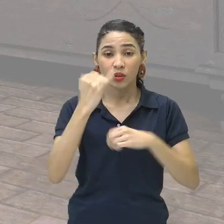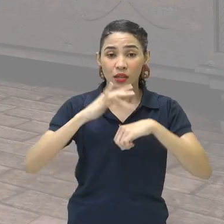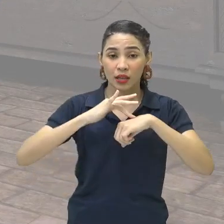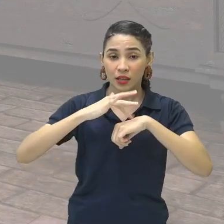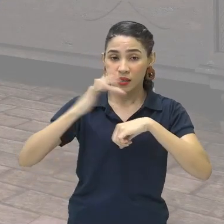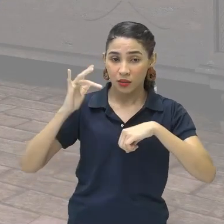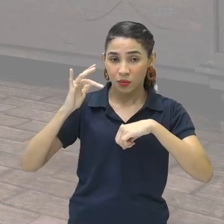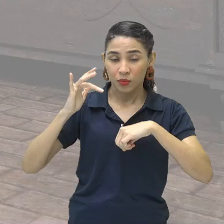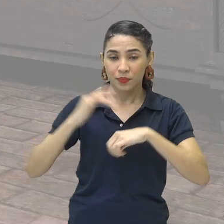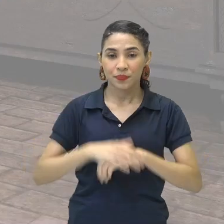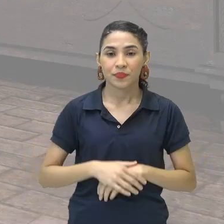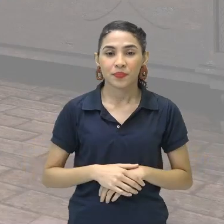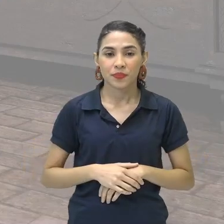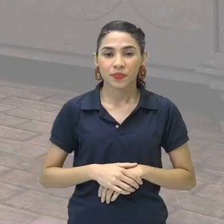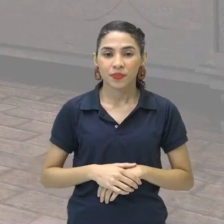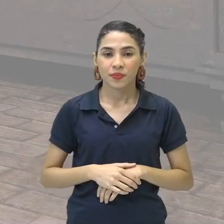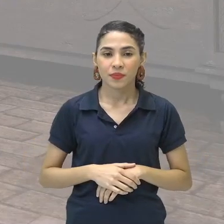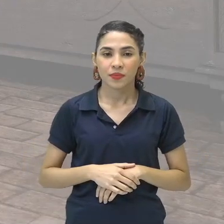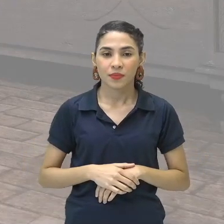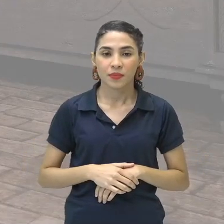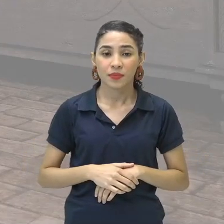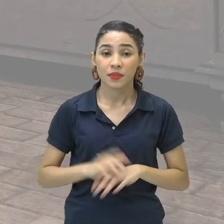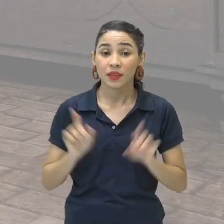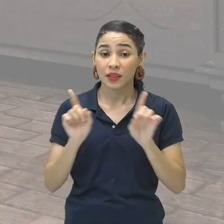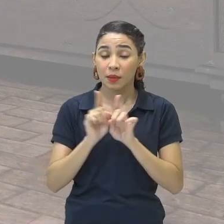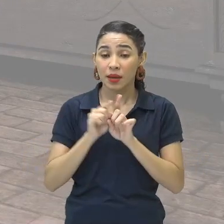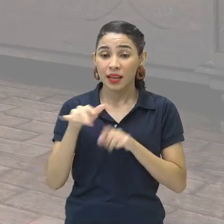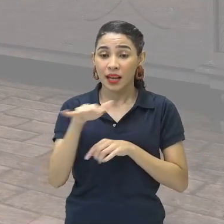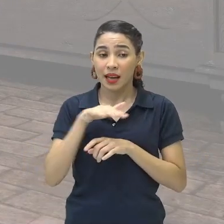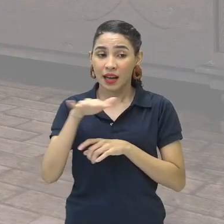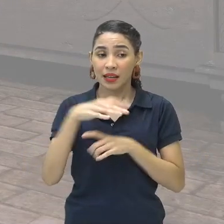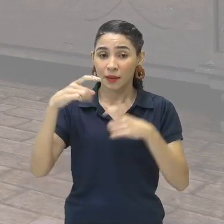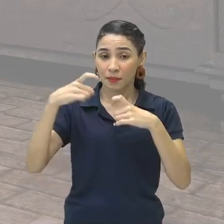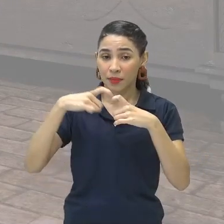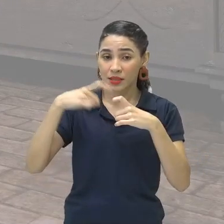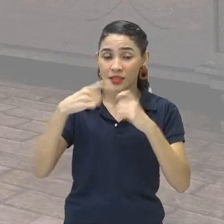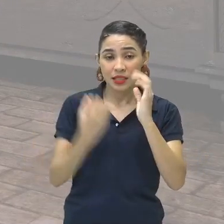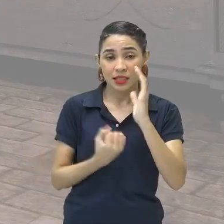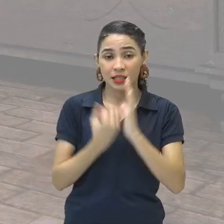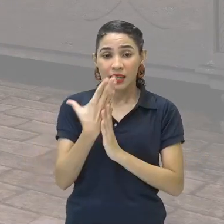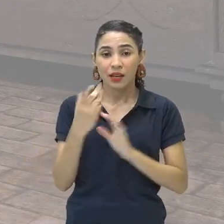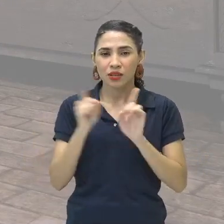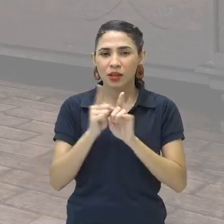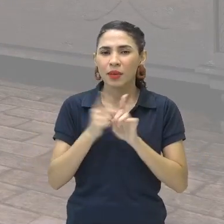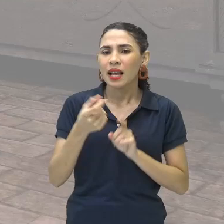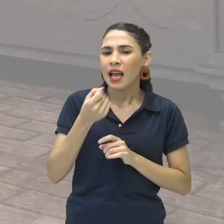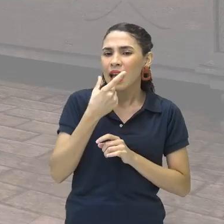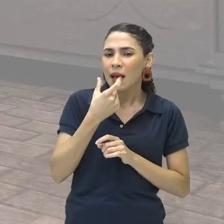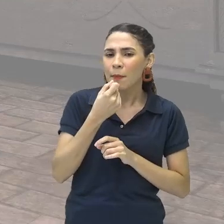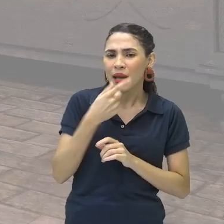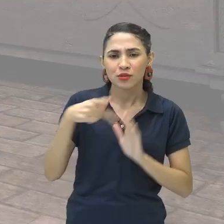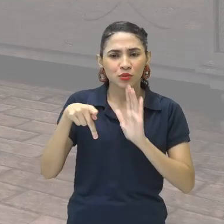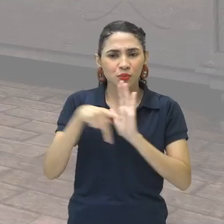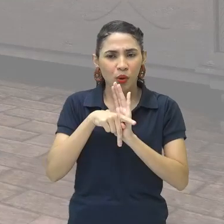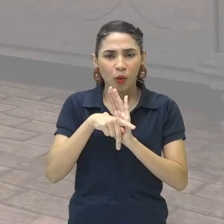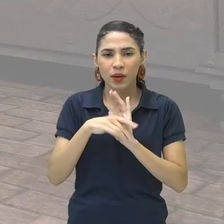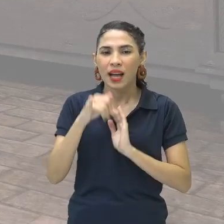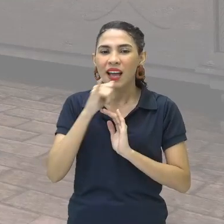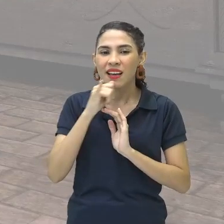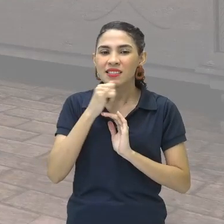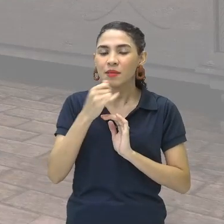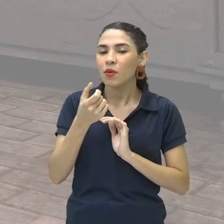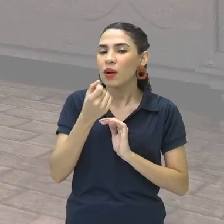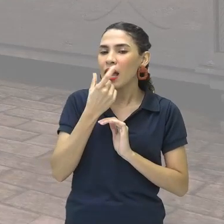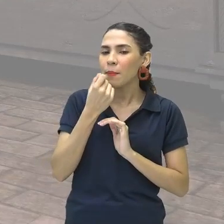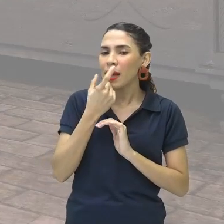ouro e prata. Na medicina, criar um elixir, criar uma poção,